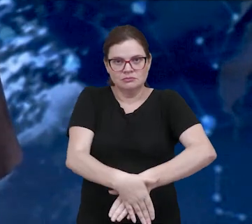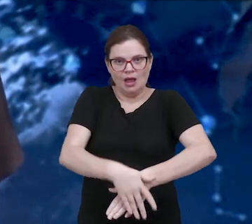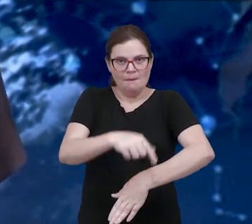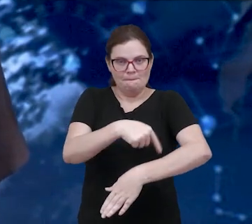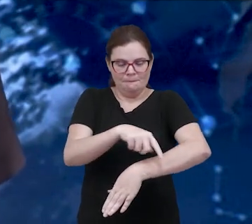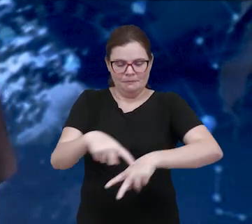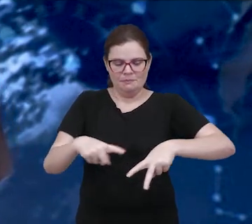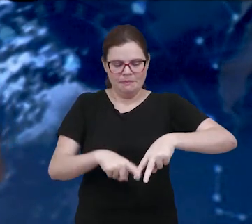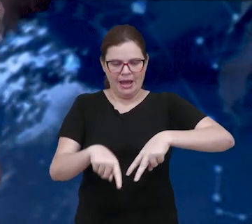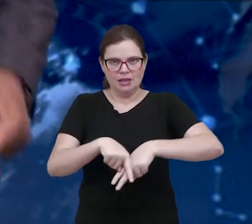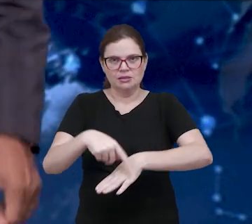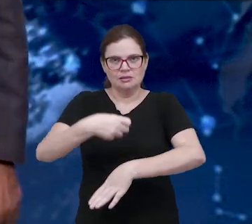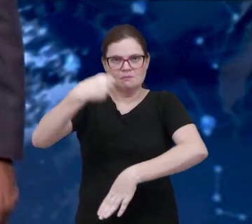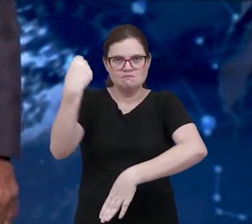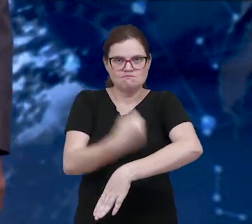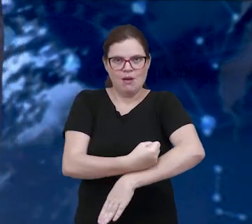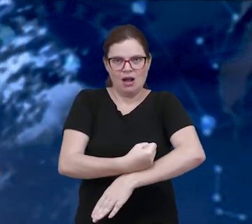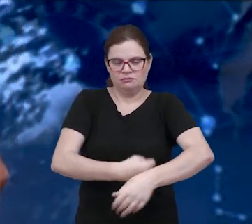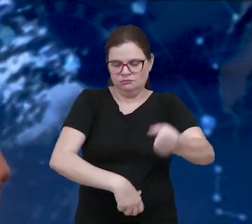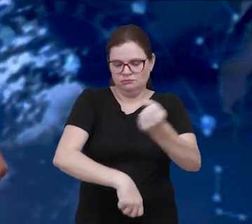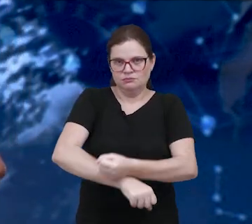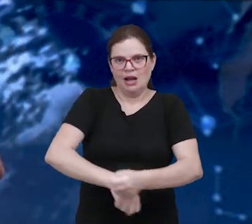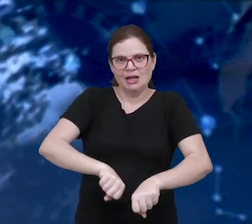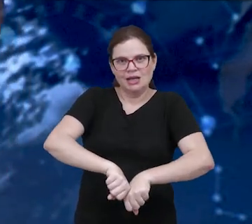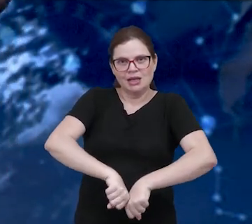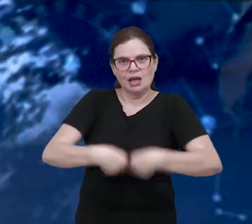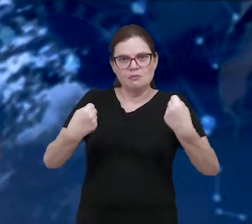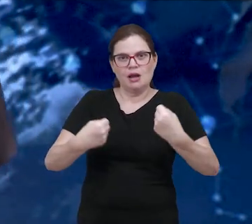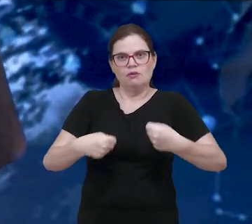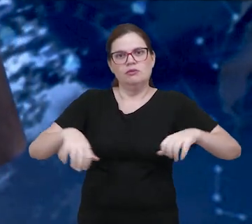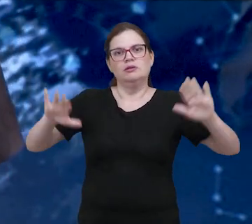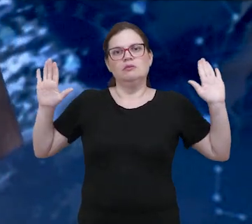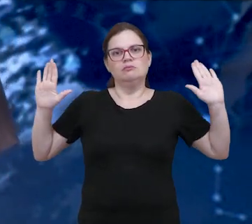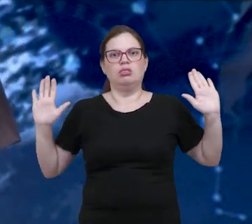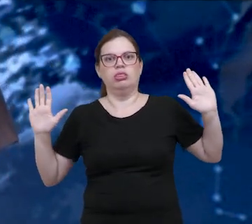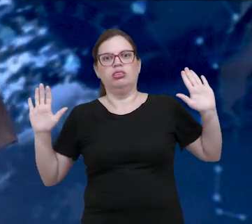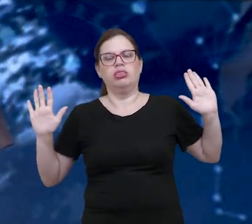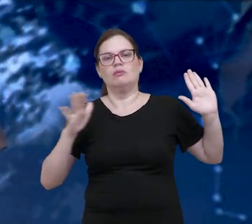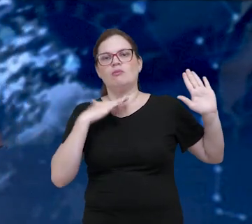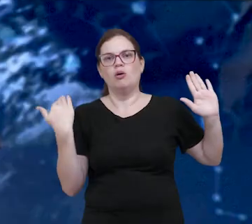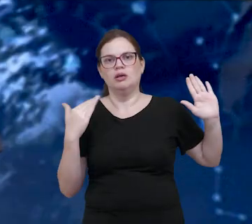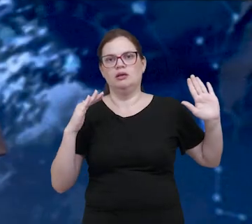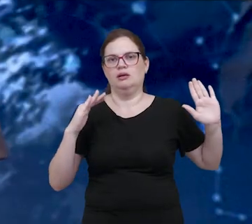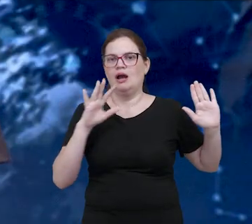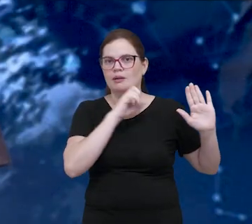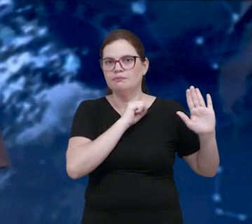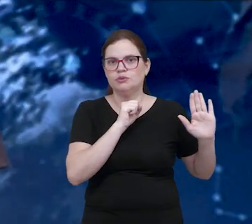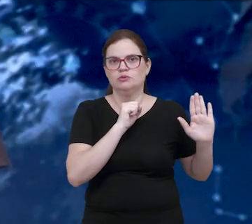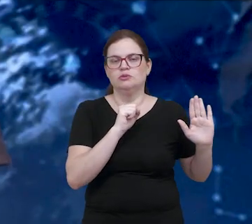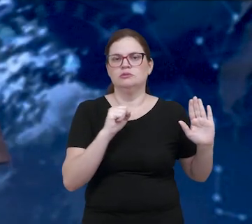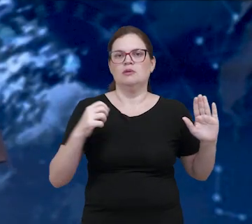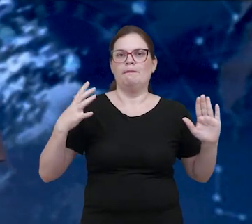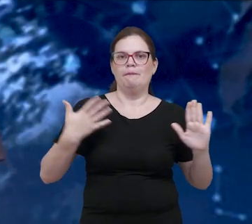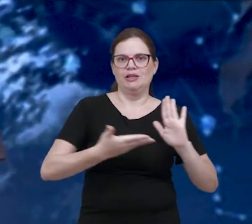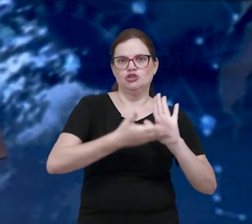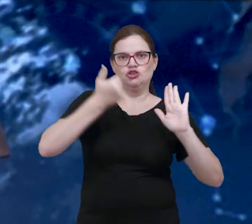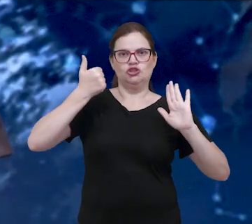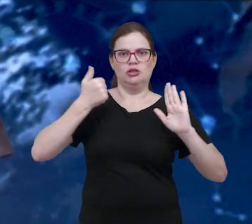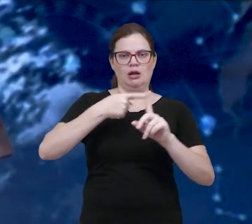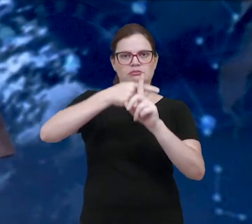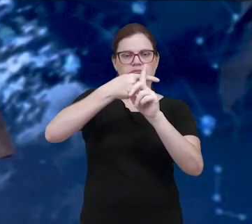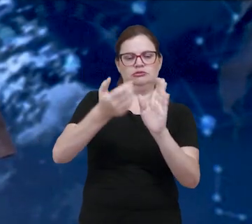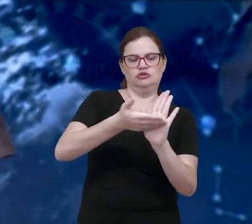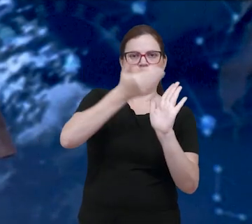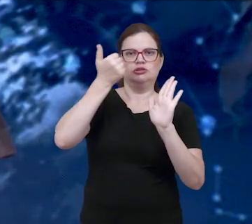podia ficar no sábado na cruz, né? Então, o cumprimento da lei, a guarda da lei, teríamos